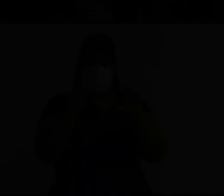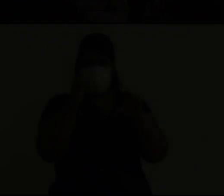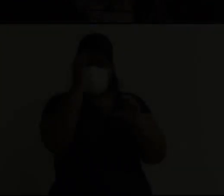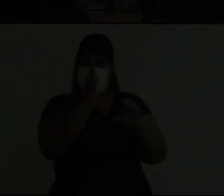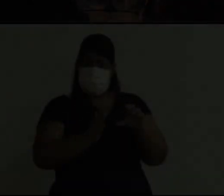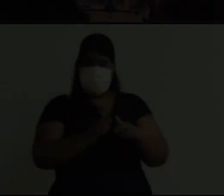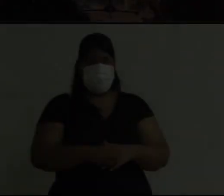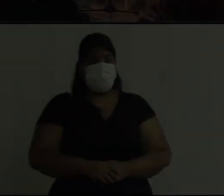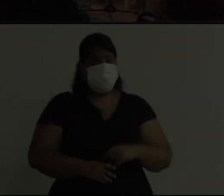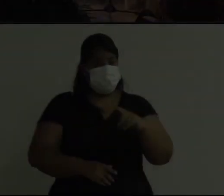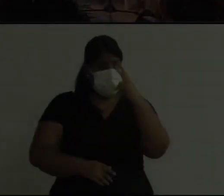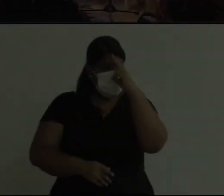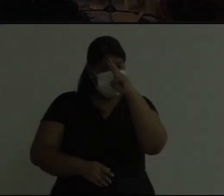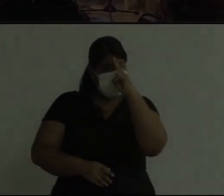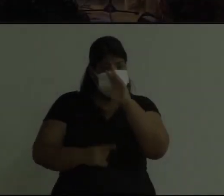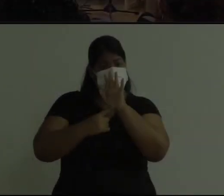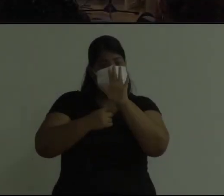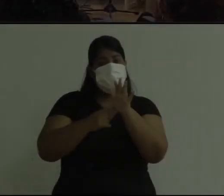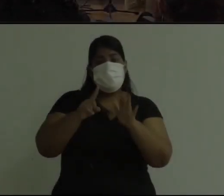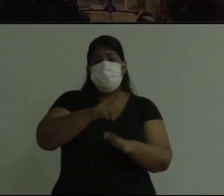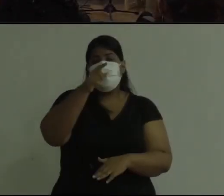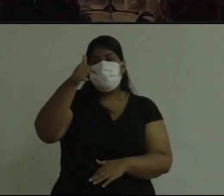A história nos conta que foi no dia 7 de setembro de